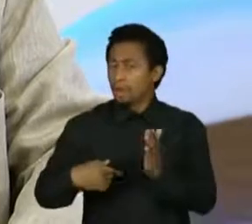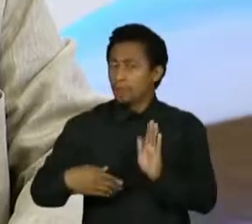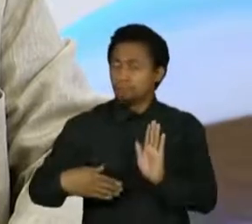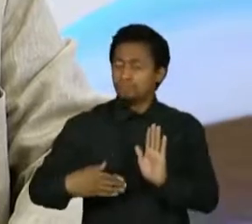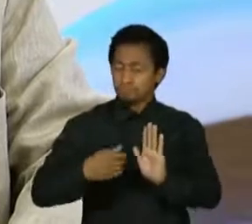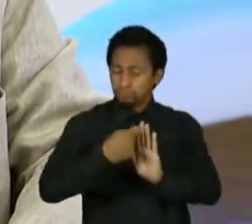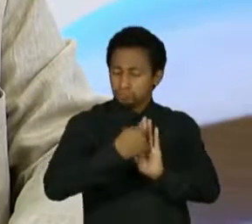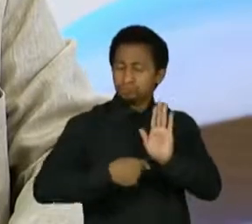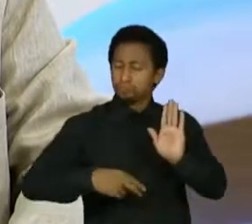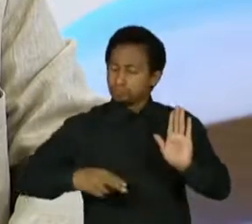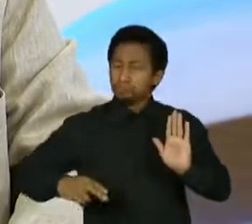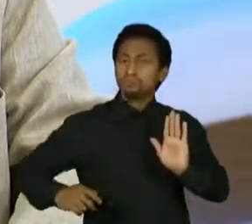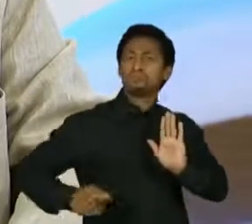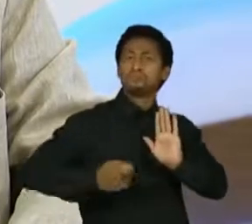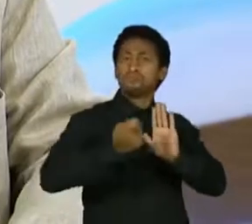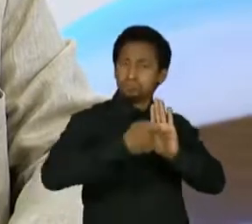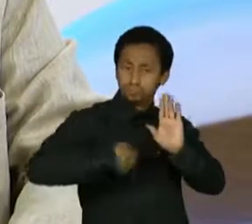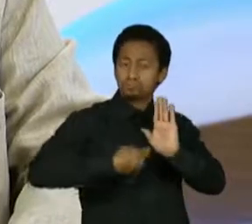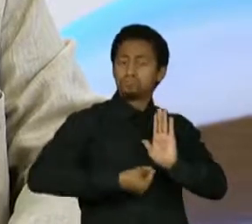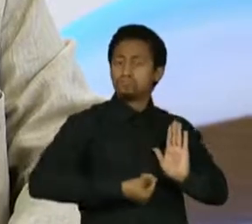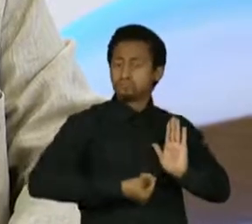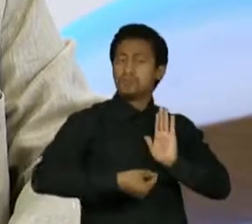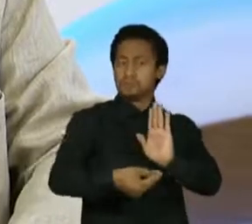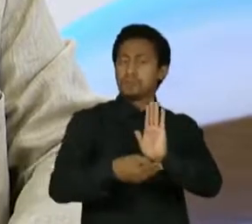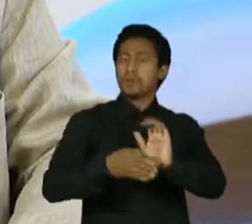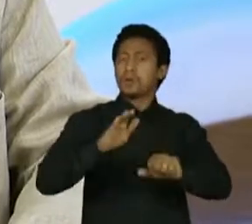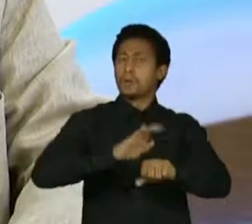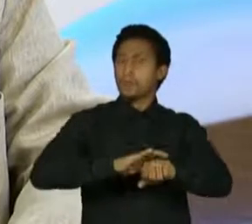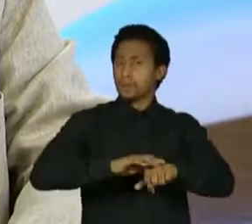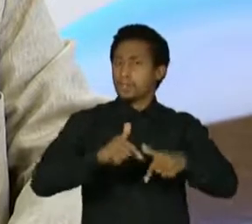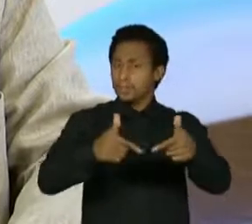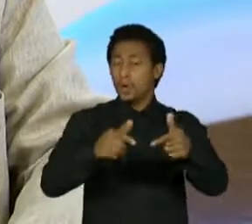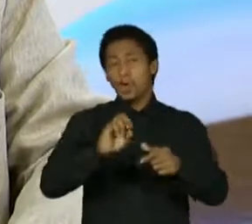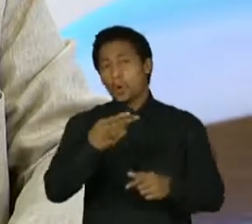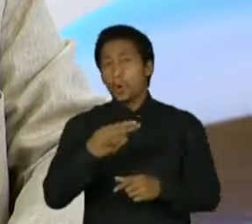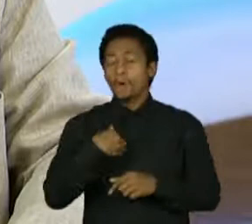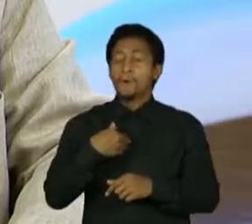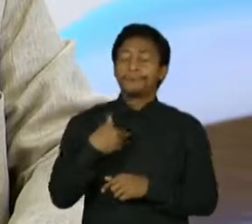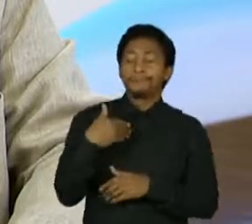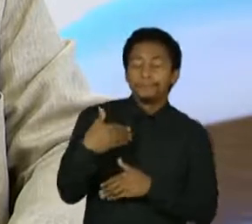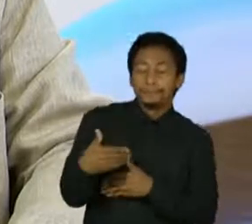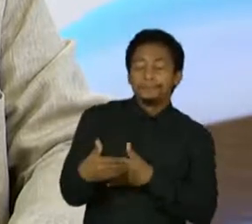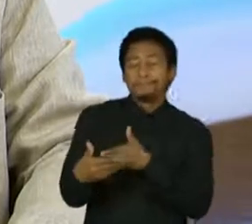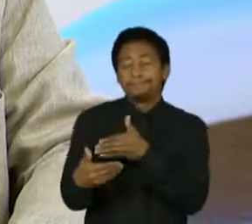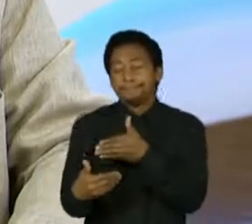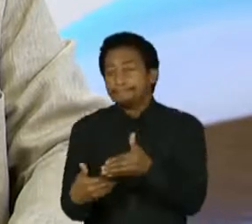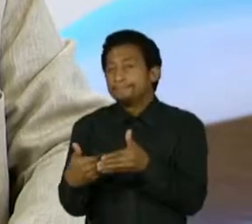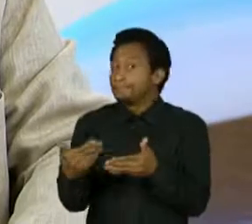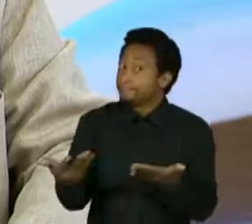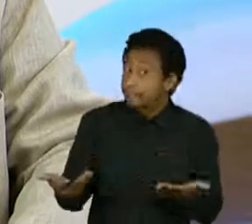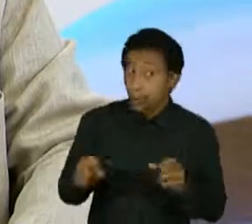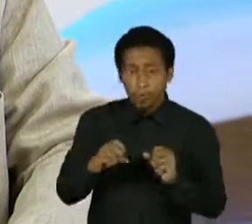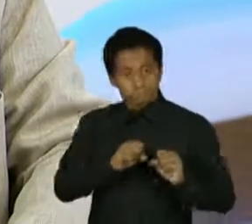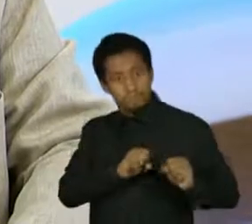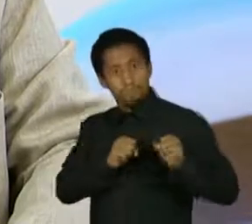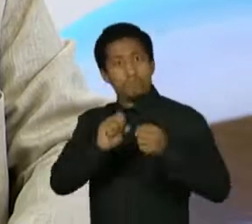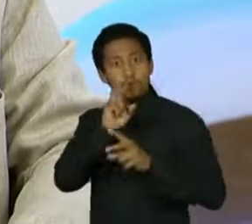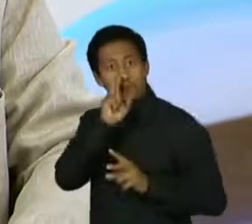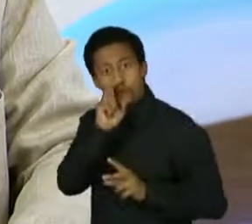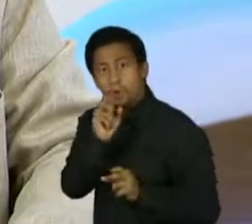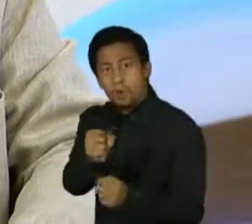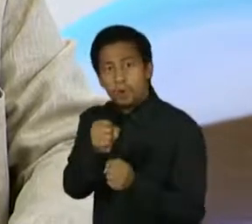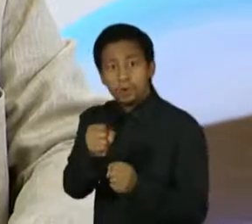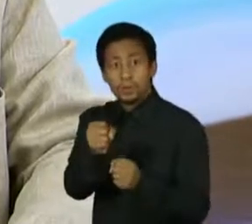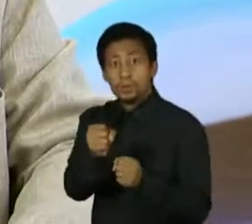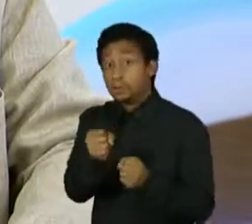ou será um bloco de sanções mais forte desde Vinícius ele falar um Pari